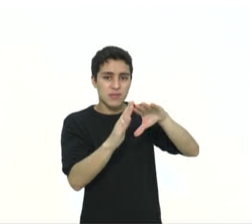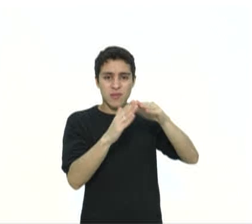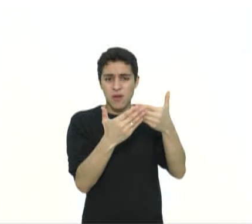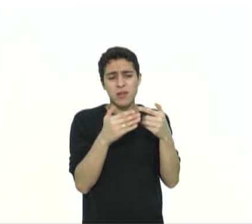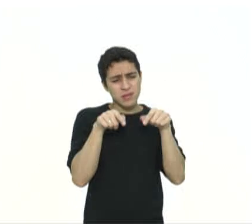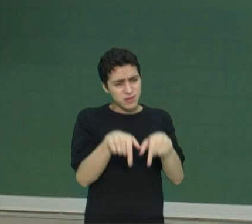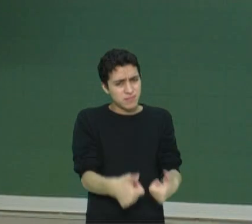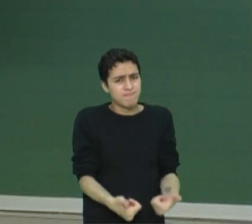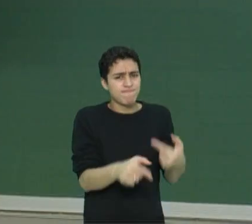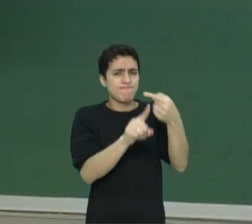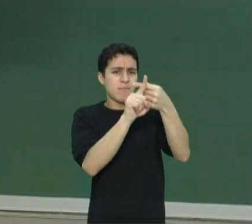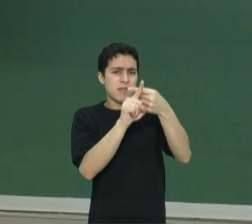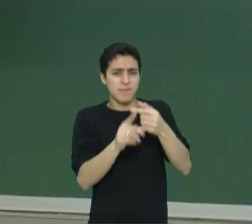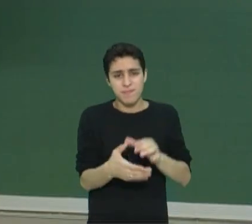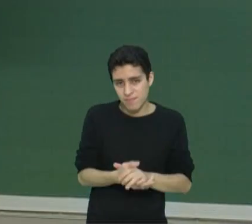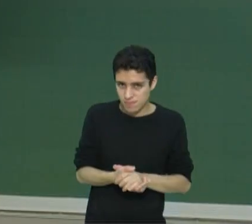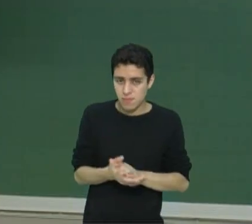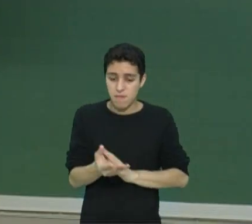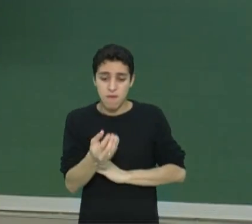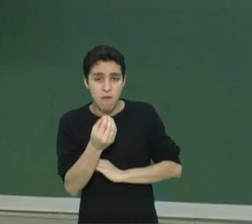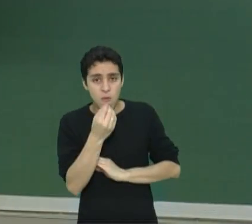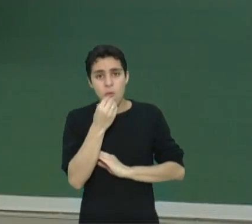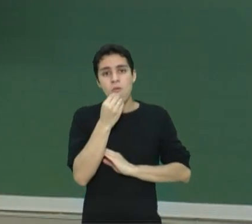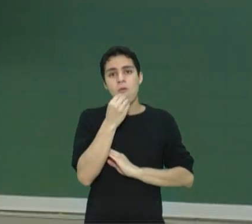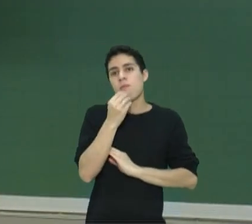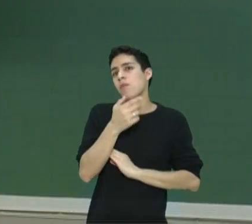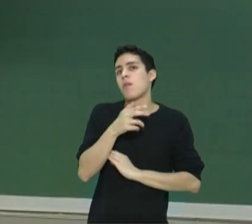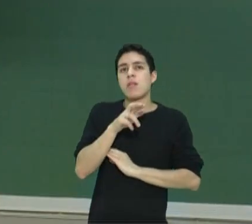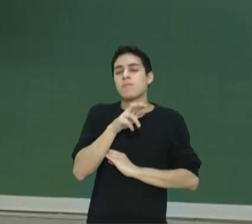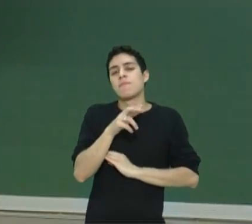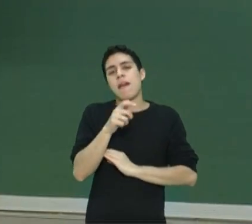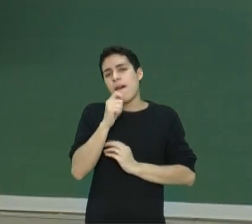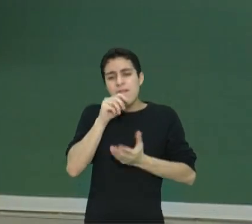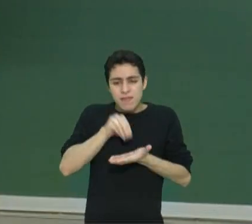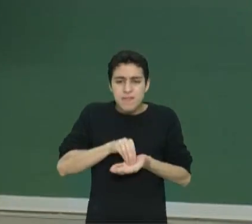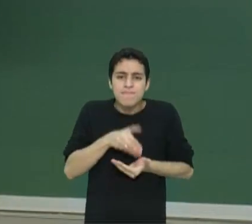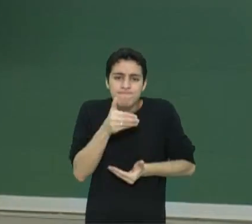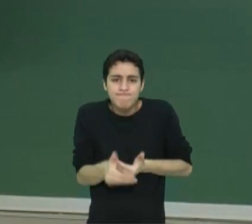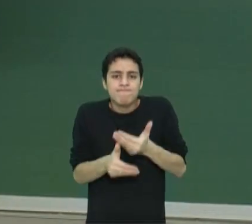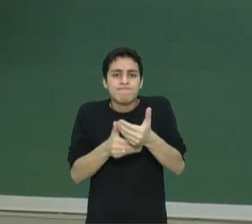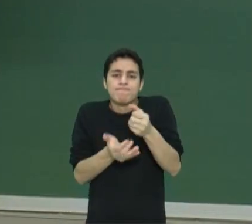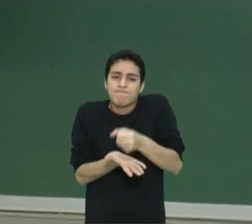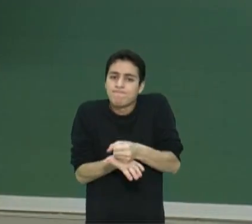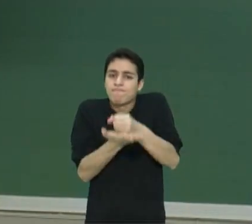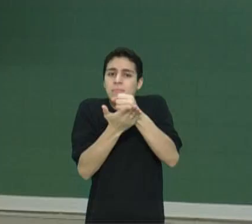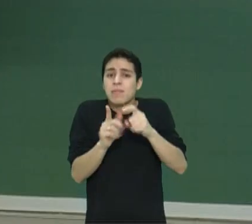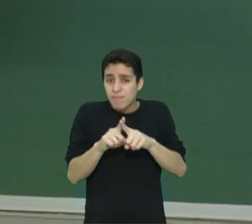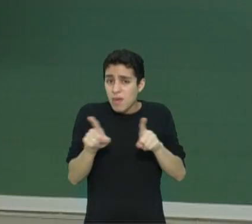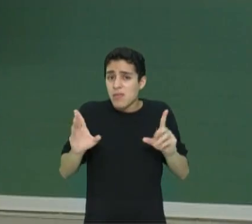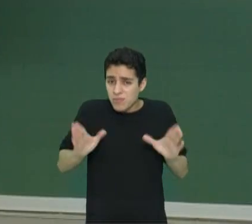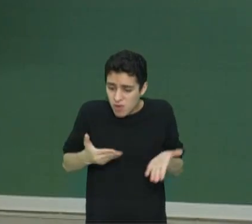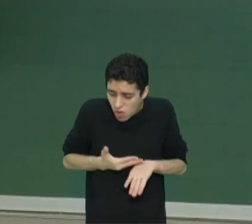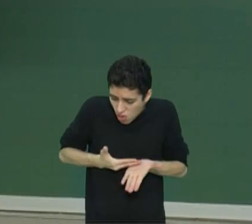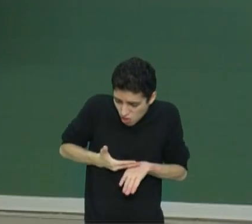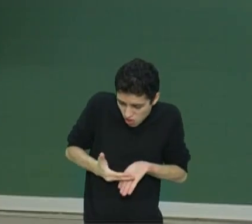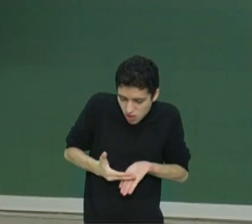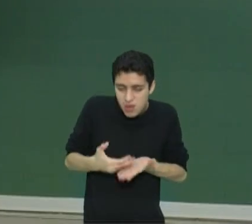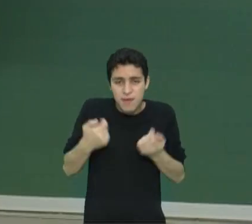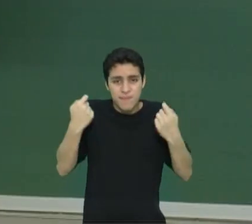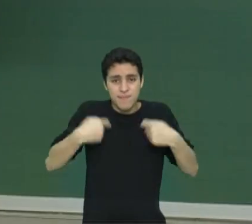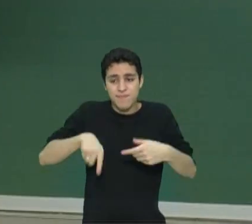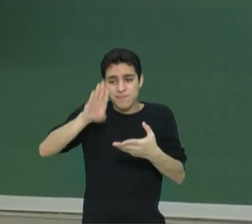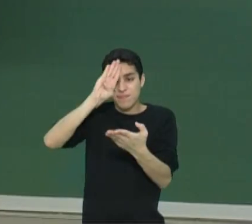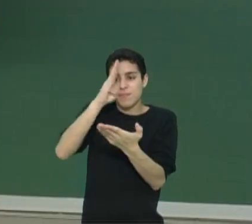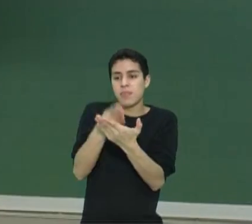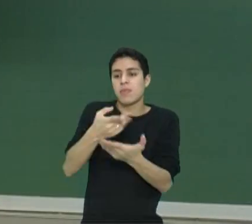positivo é claro a gente não estamos caminhando a Passos largos em direção essa sustentabilidade mas nós estamos caminhando temos